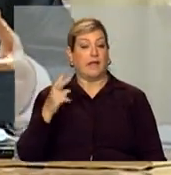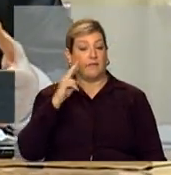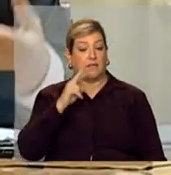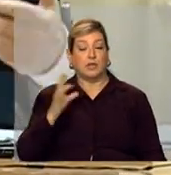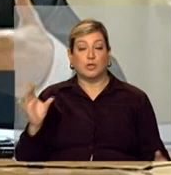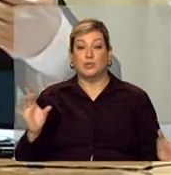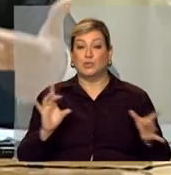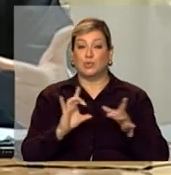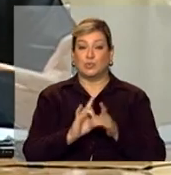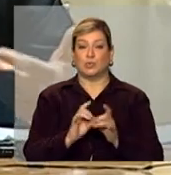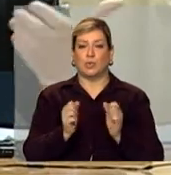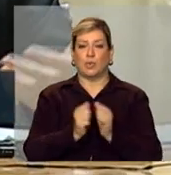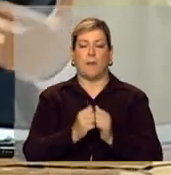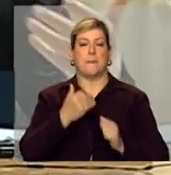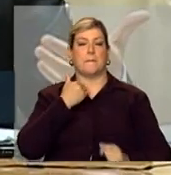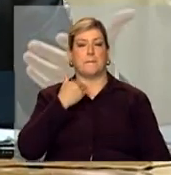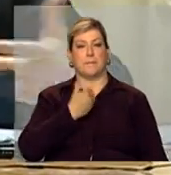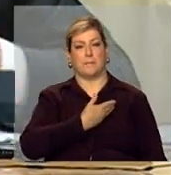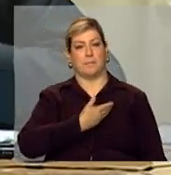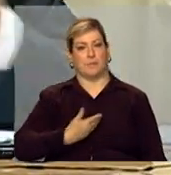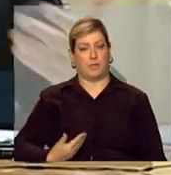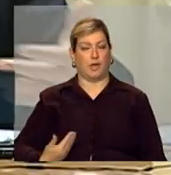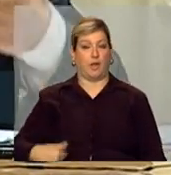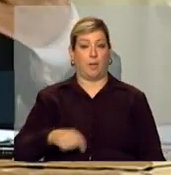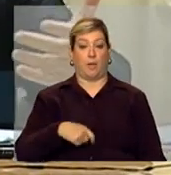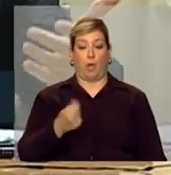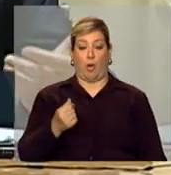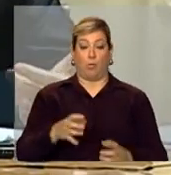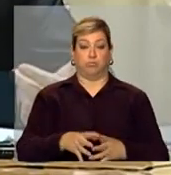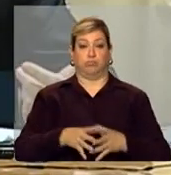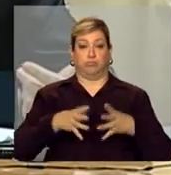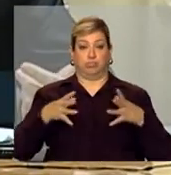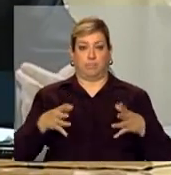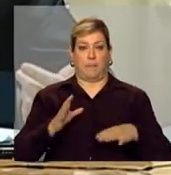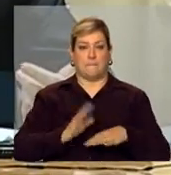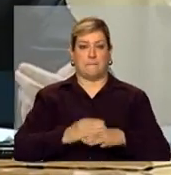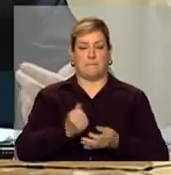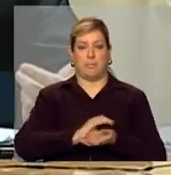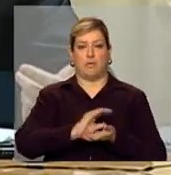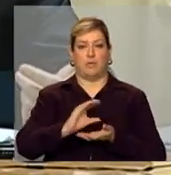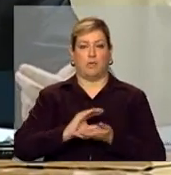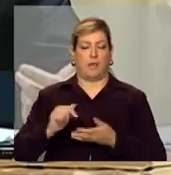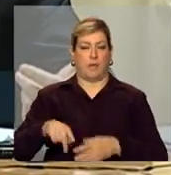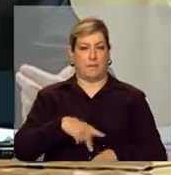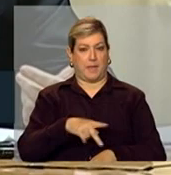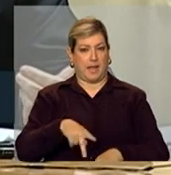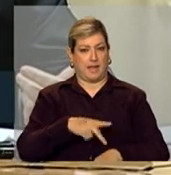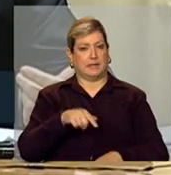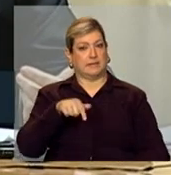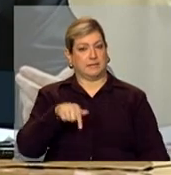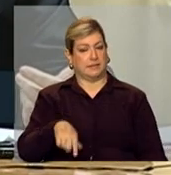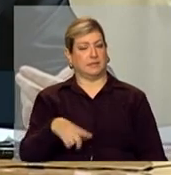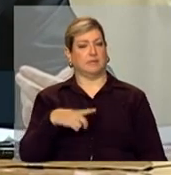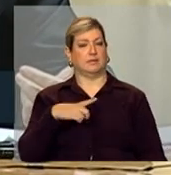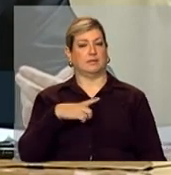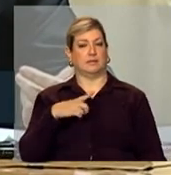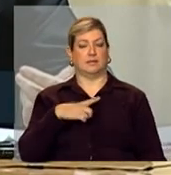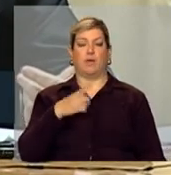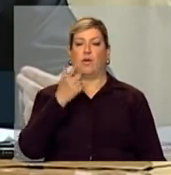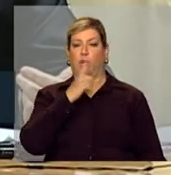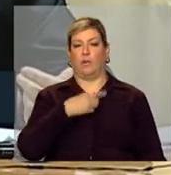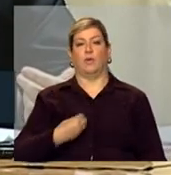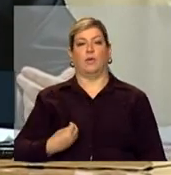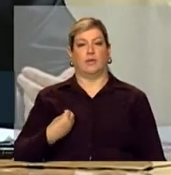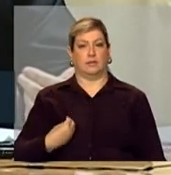a se juntar aos bancos públicos de modo a termos um volume maior de investimento no país e isso está ocorrendo